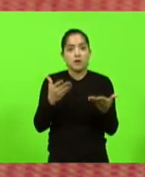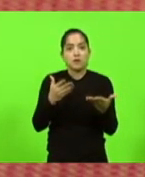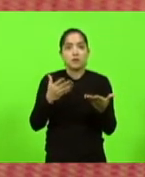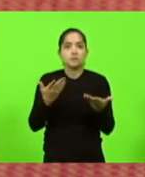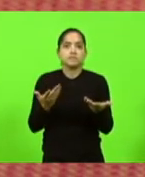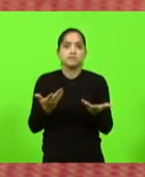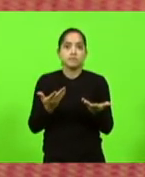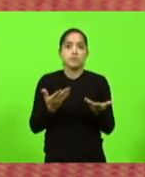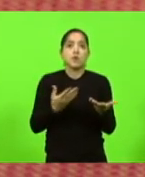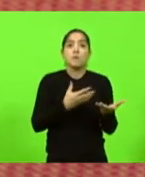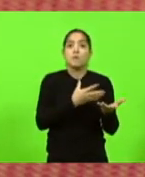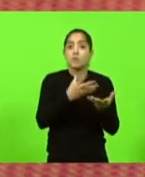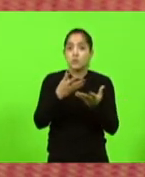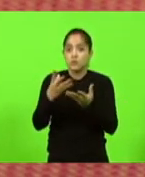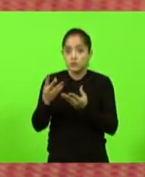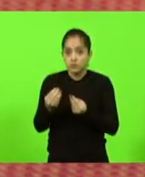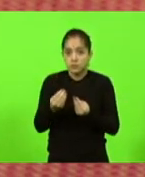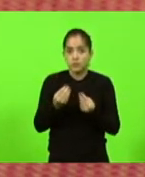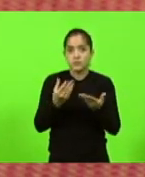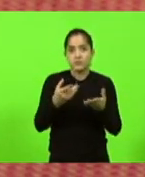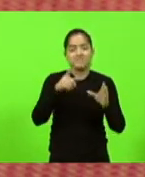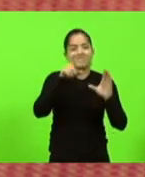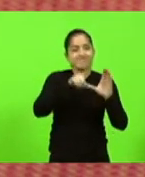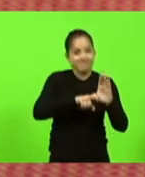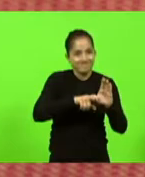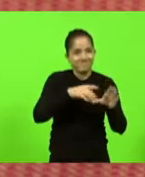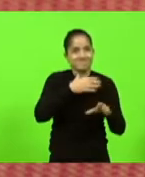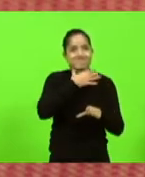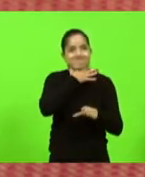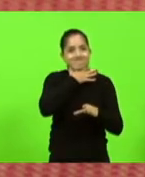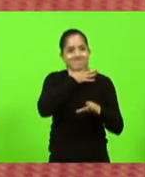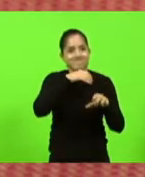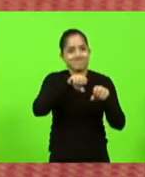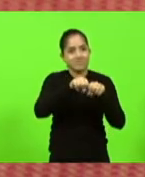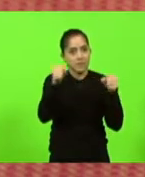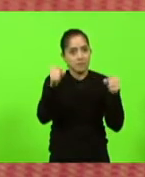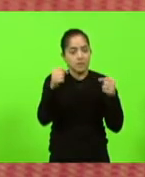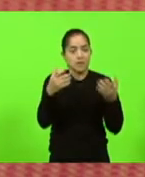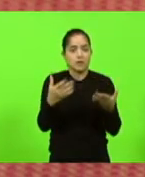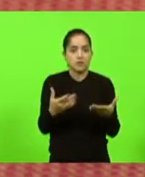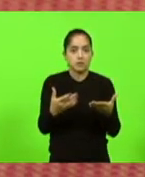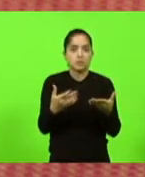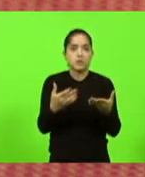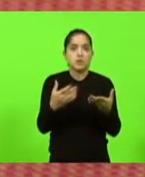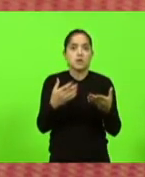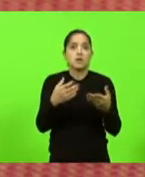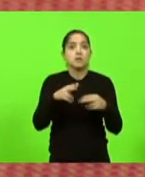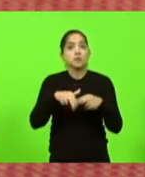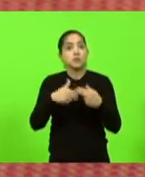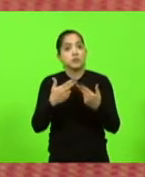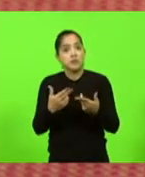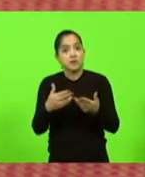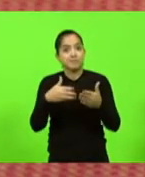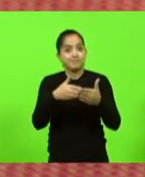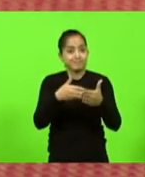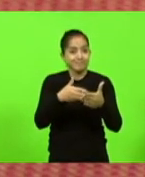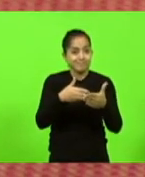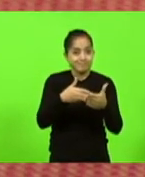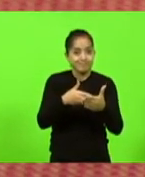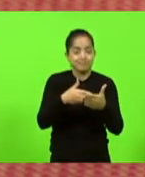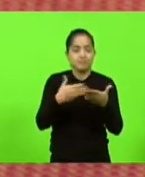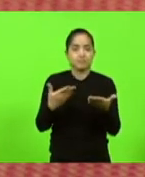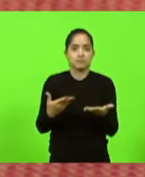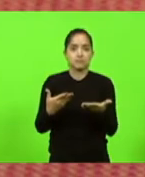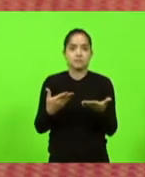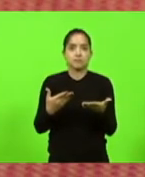porque muitos hoje estão endividados e quebrando na pandemia, por causa das restrições do governo do Estado. O mínimo